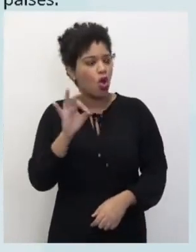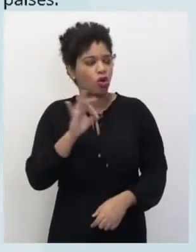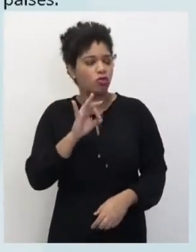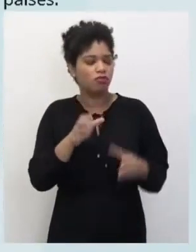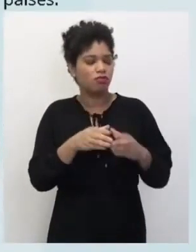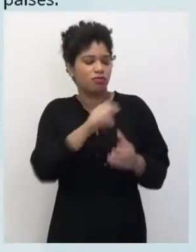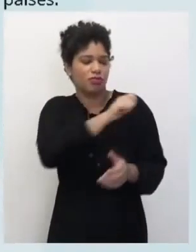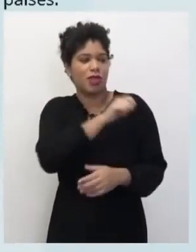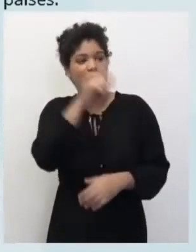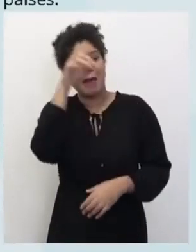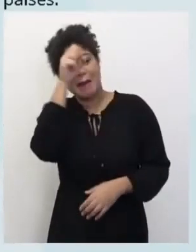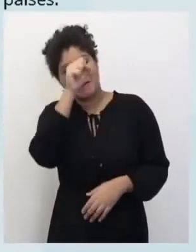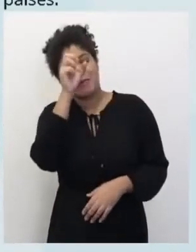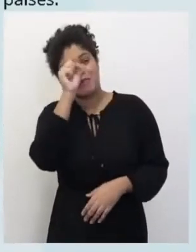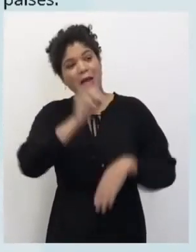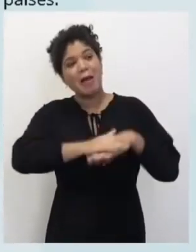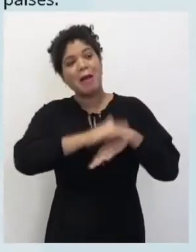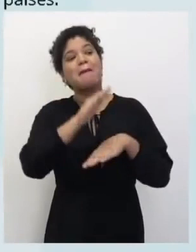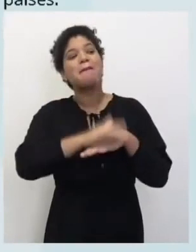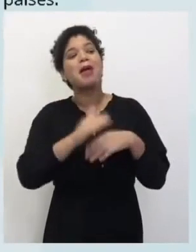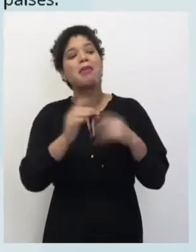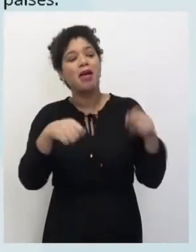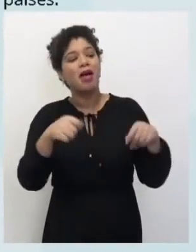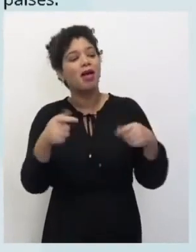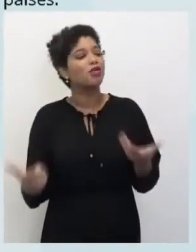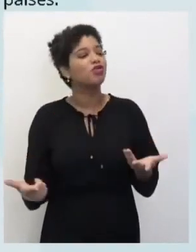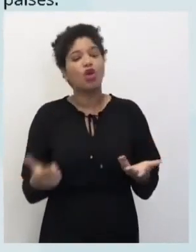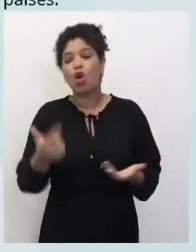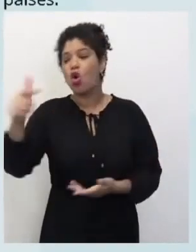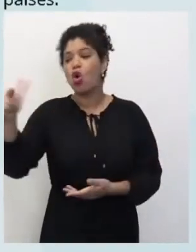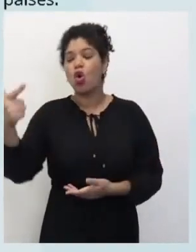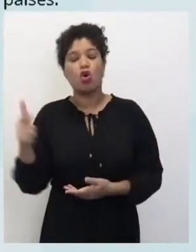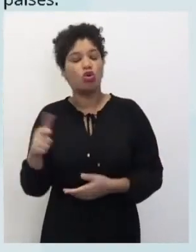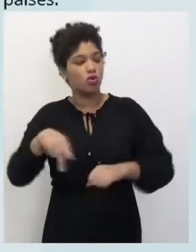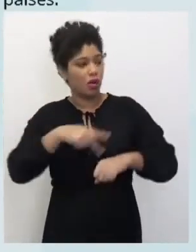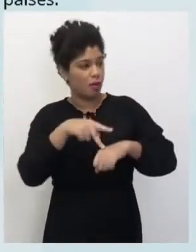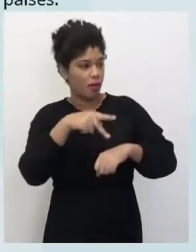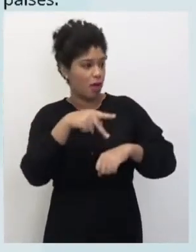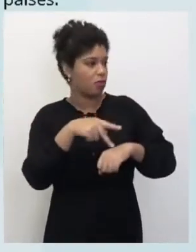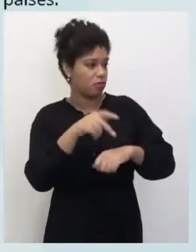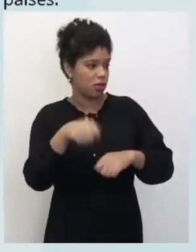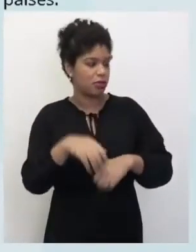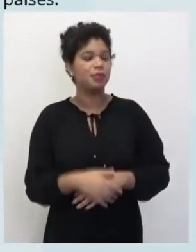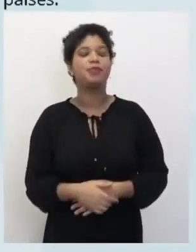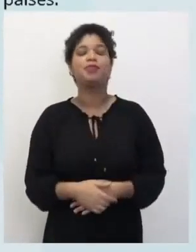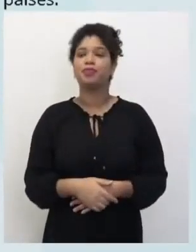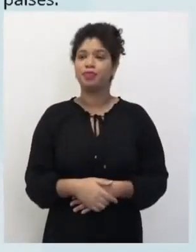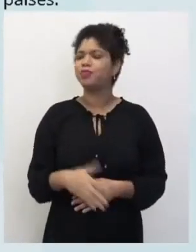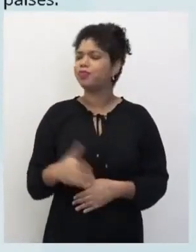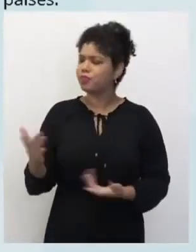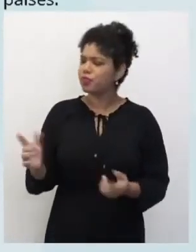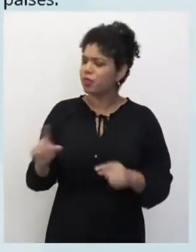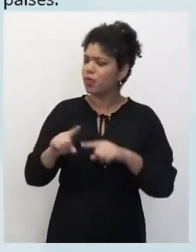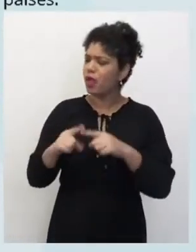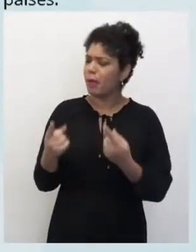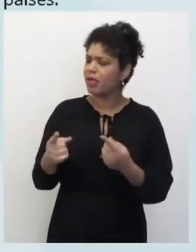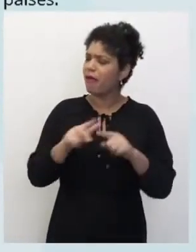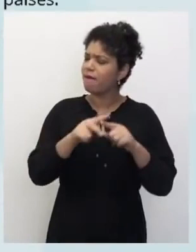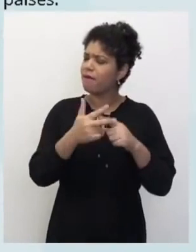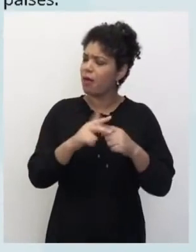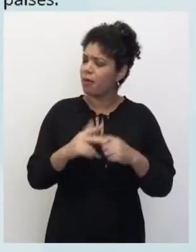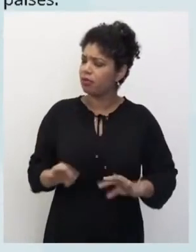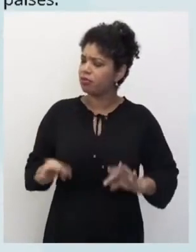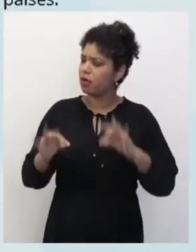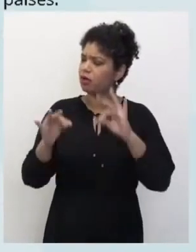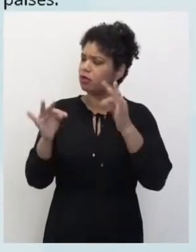que aprendem um pouco sobre outros países. Dentre todas as ferramentas e